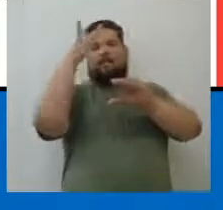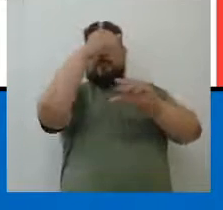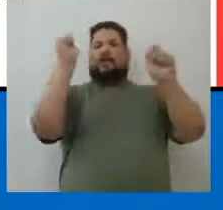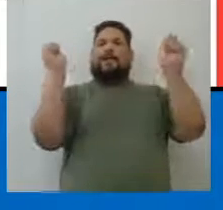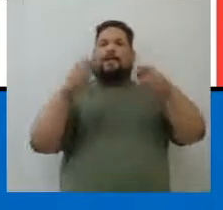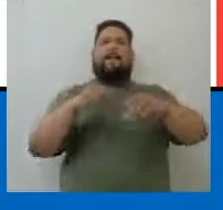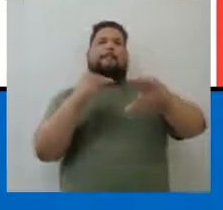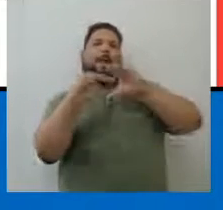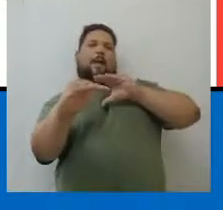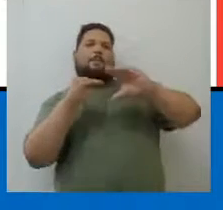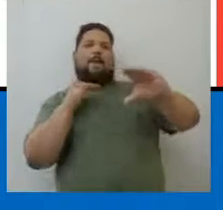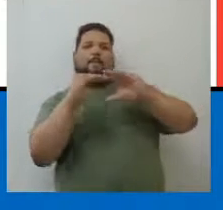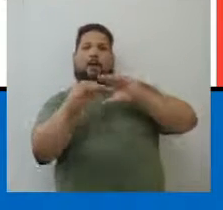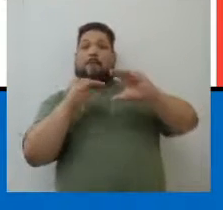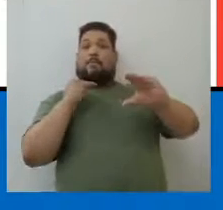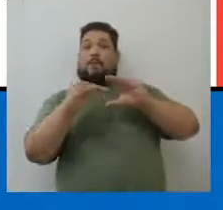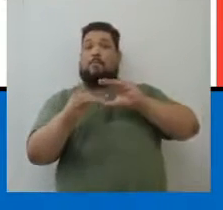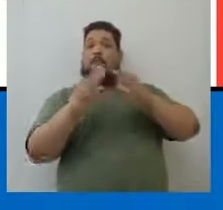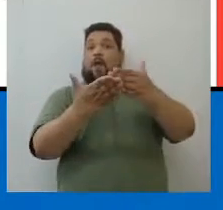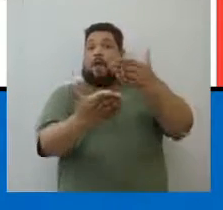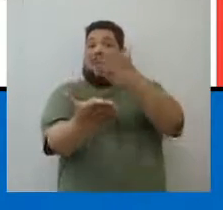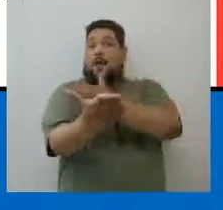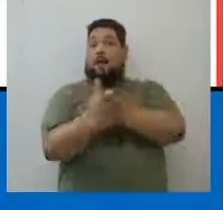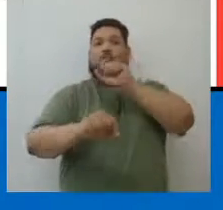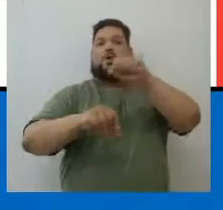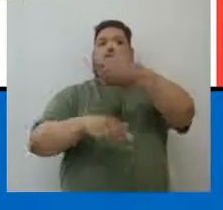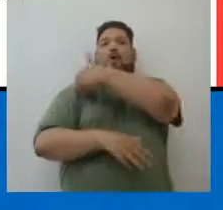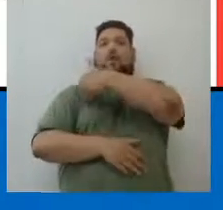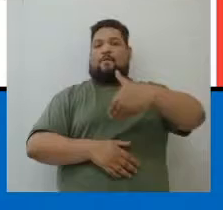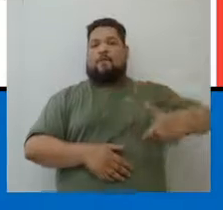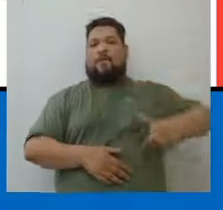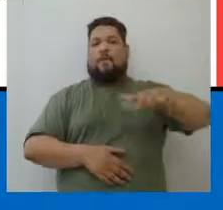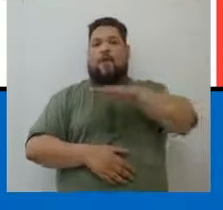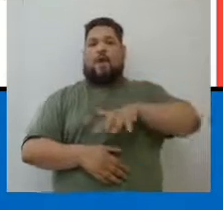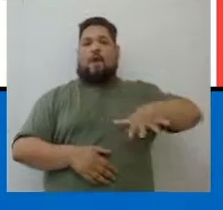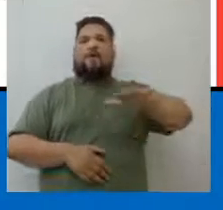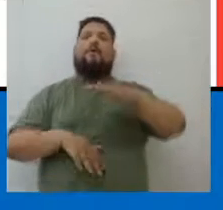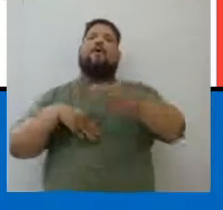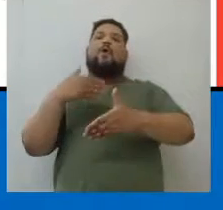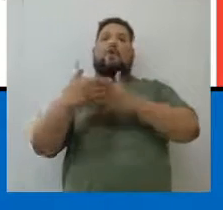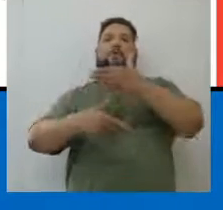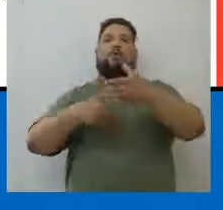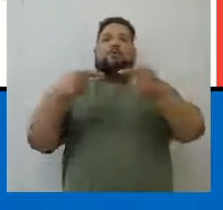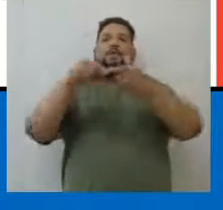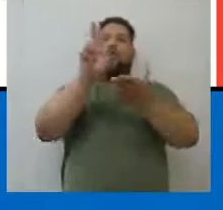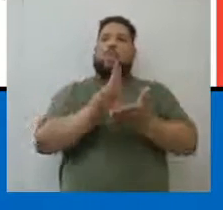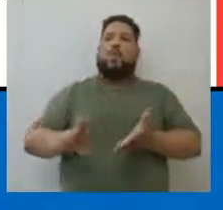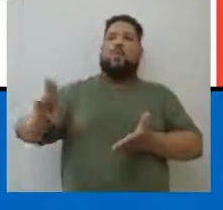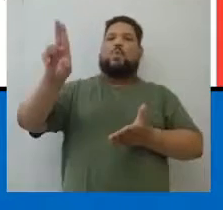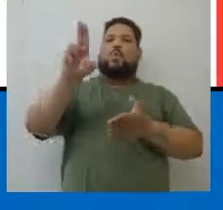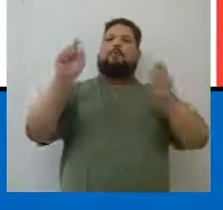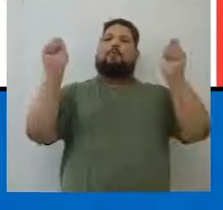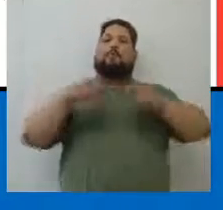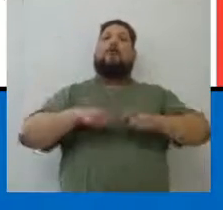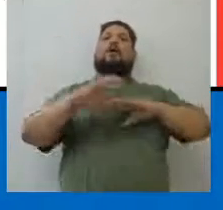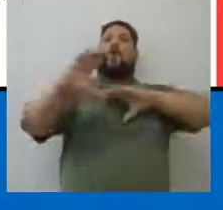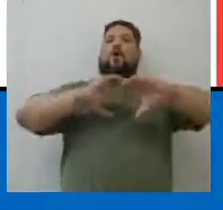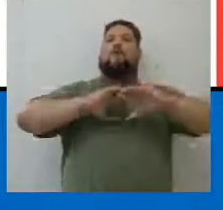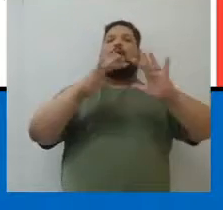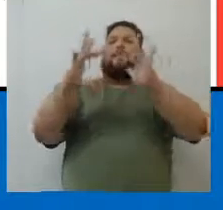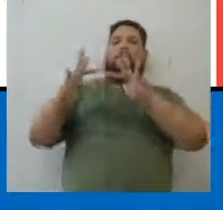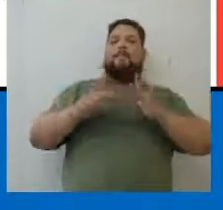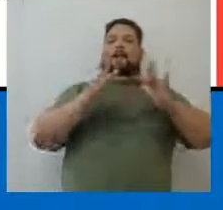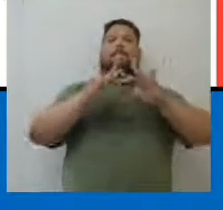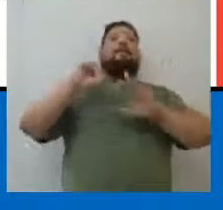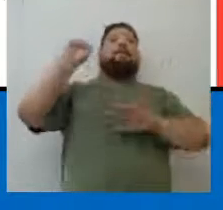mensagens, só quem trocava mensagem antes eram os governos, tá? Depois evoluiu para as universidades para ter uma maior comunicação,